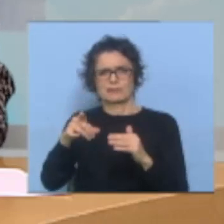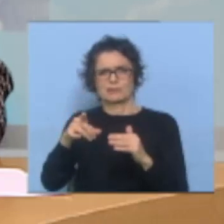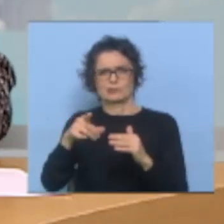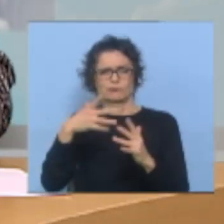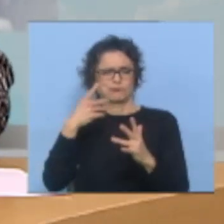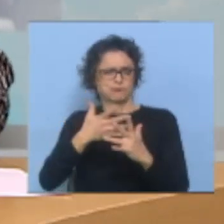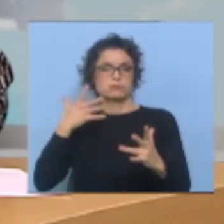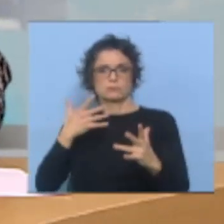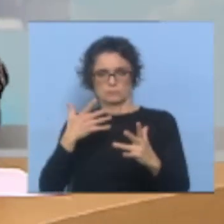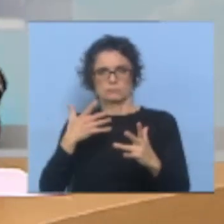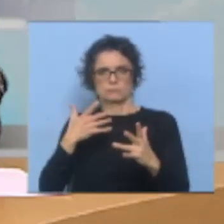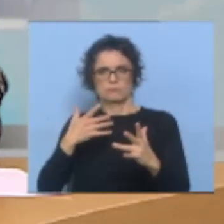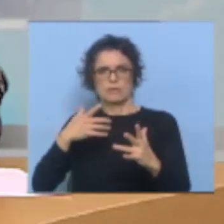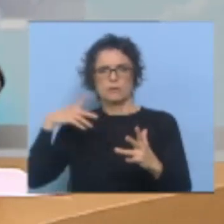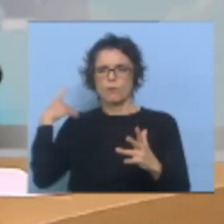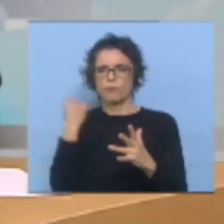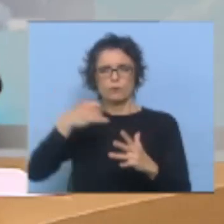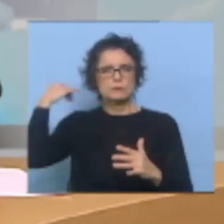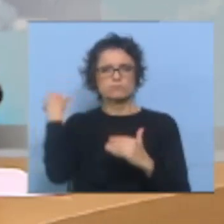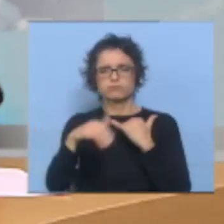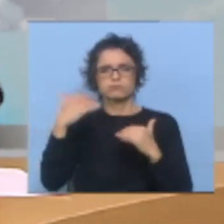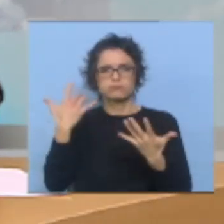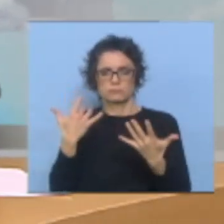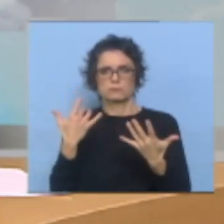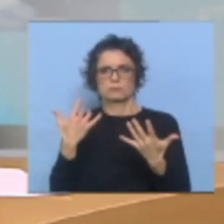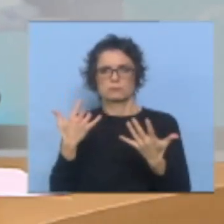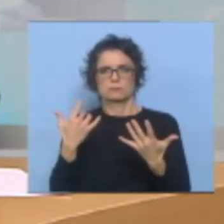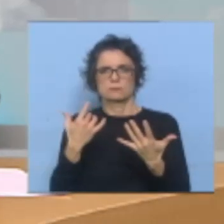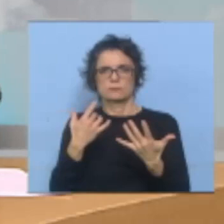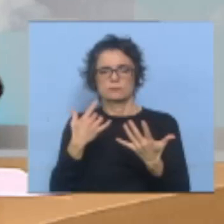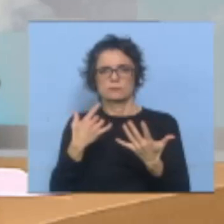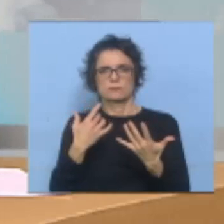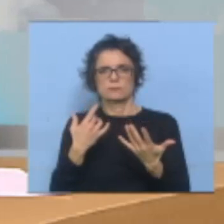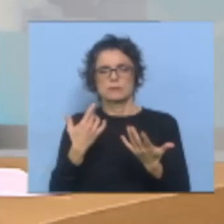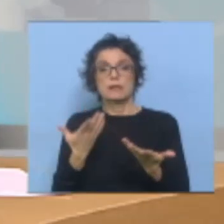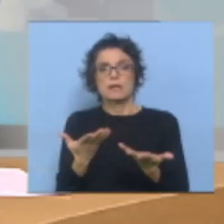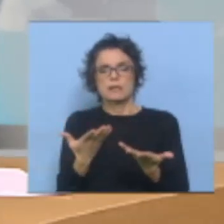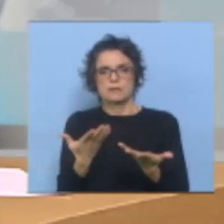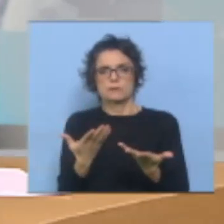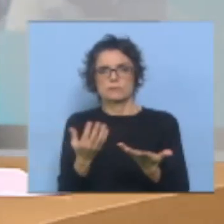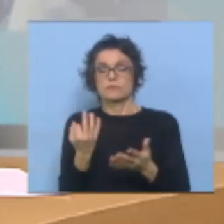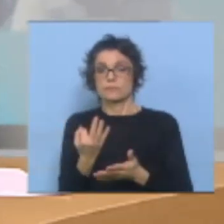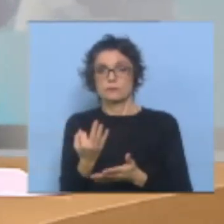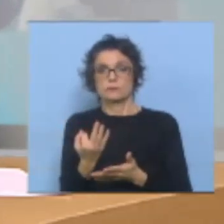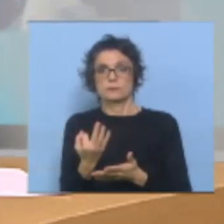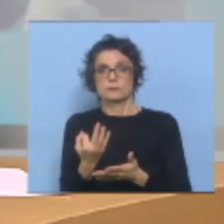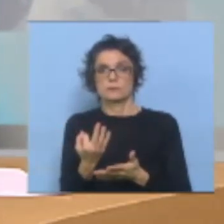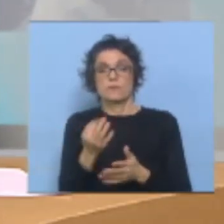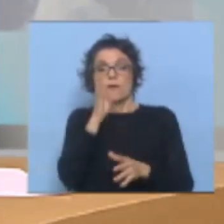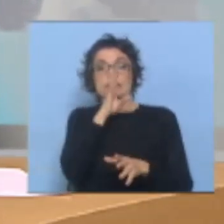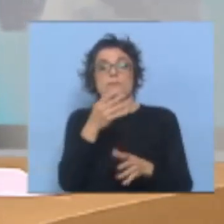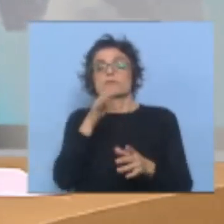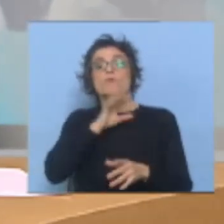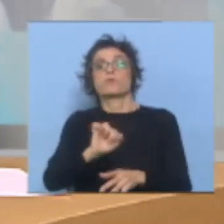violência sobre as crianças, maus tratos sobre as crianças enormes. Ou seja, quando o filho não marca, não